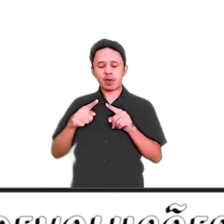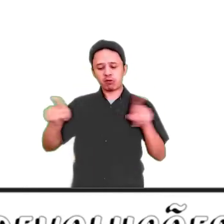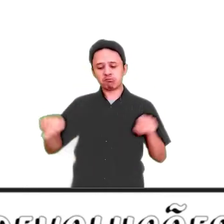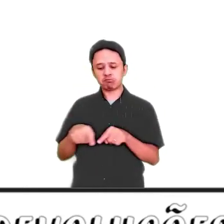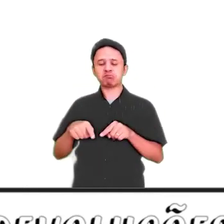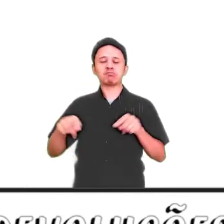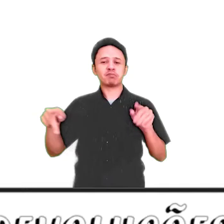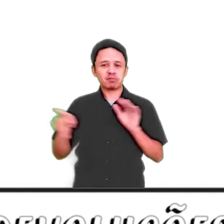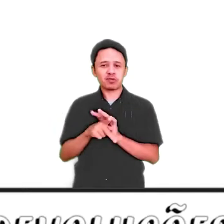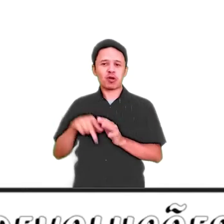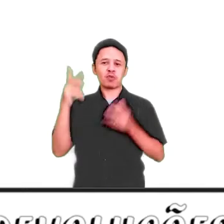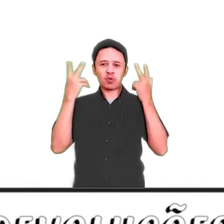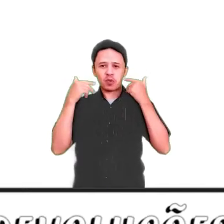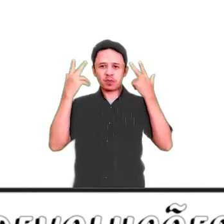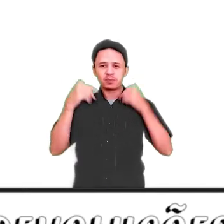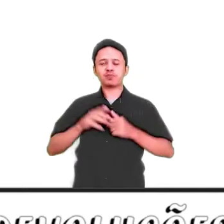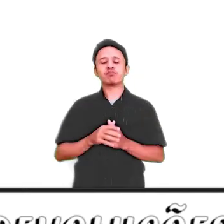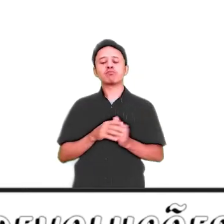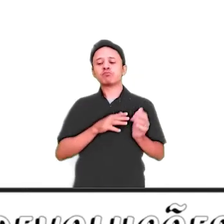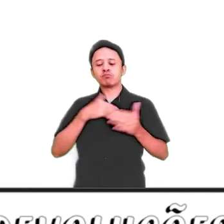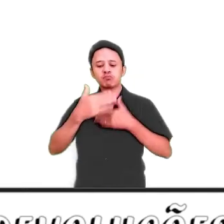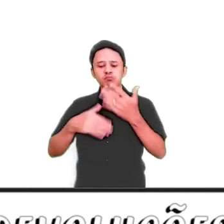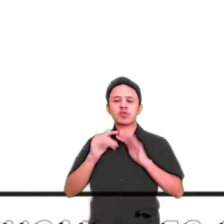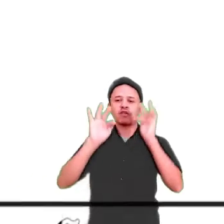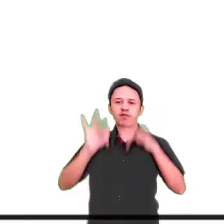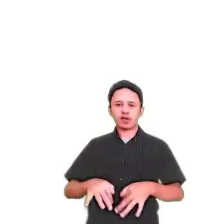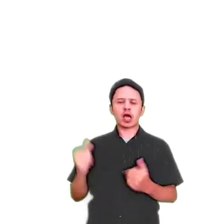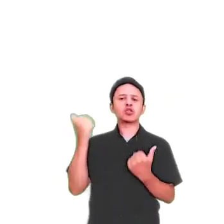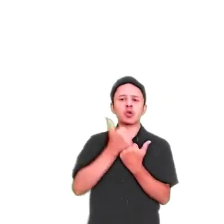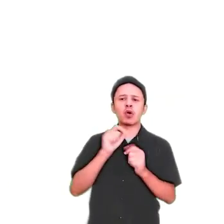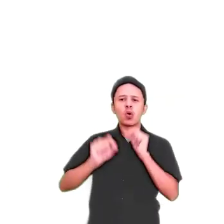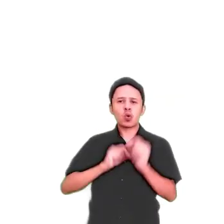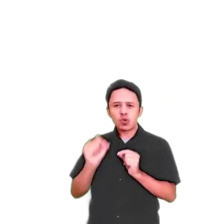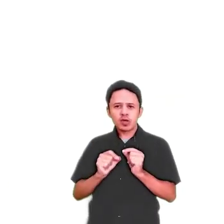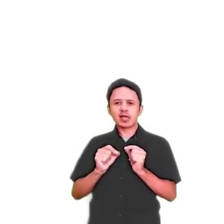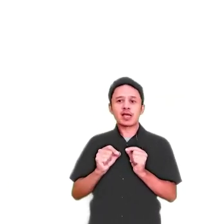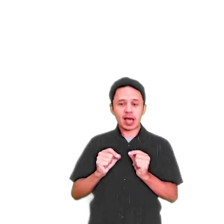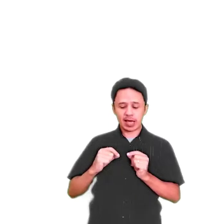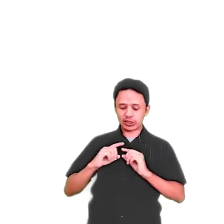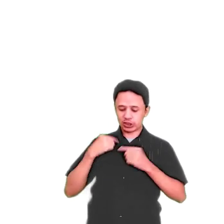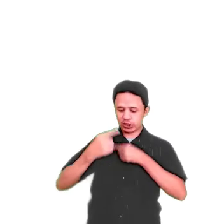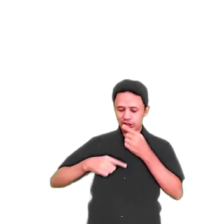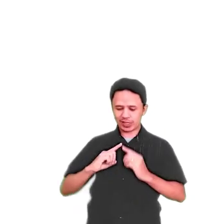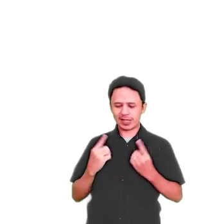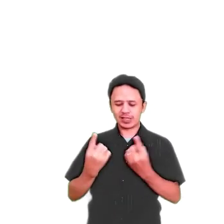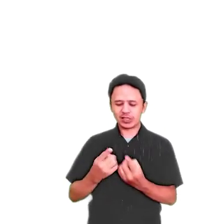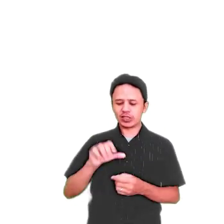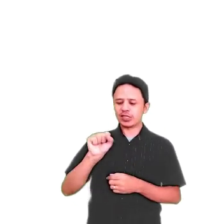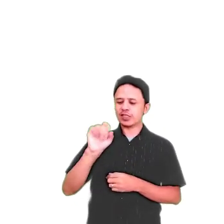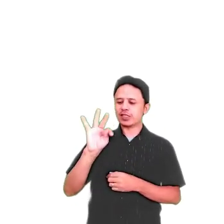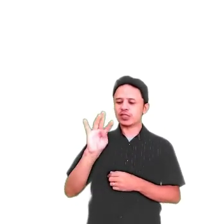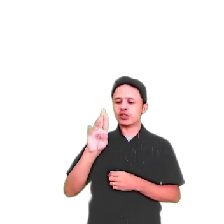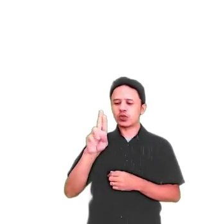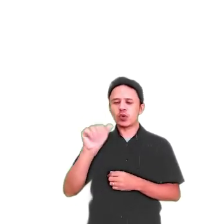dos Comuns. Mas o período da dinastia Tudor chegou ao fim e, em seu lugar, assumiram os Stuart, que foram o pontapé inicial para o nosso assunto desse mapa